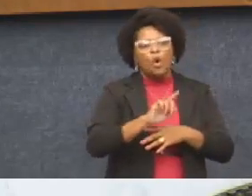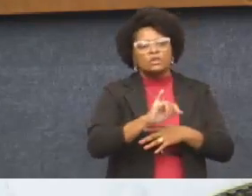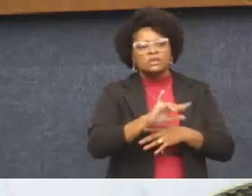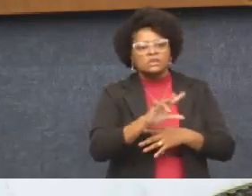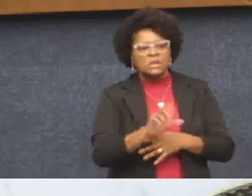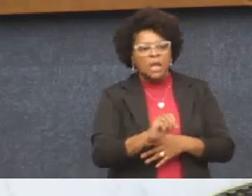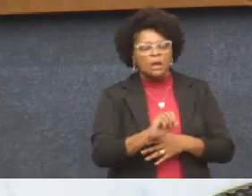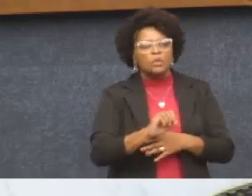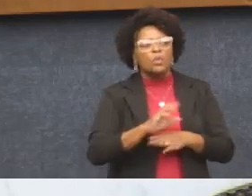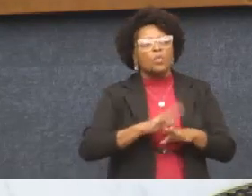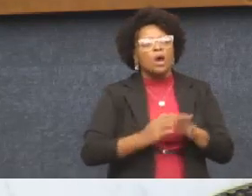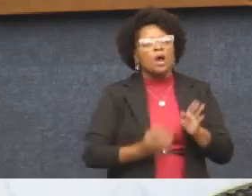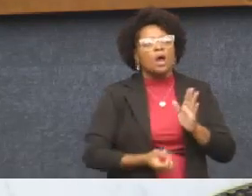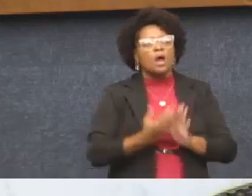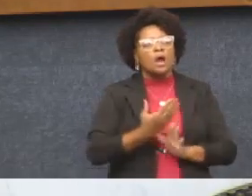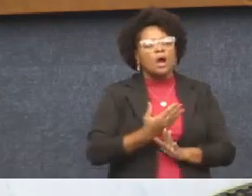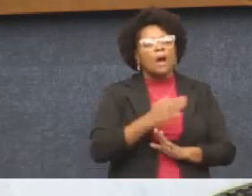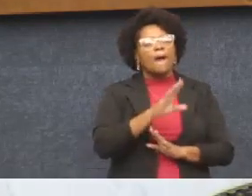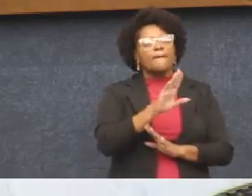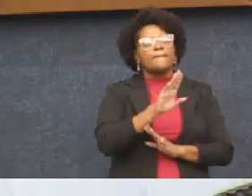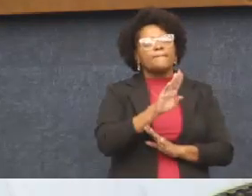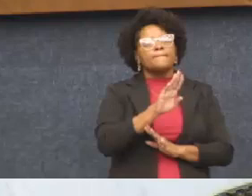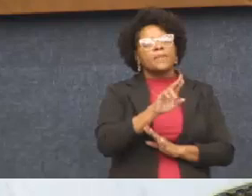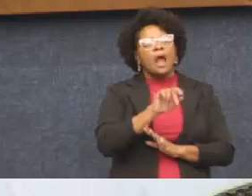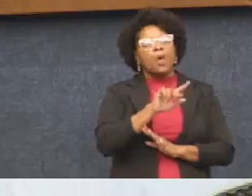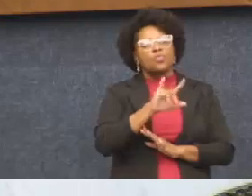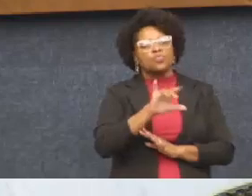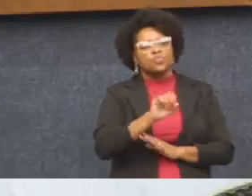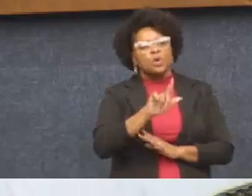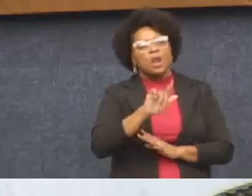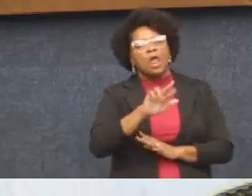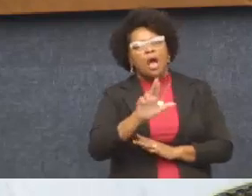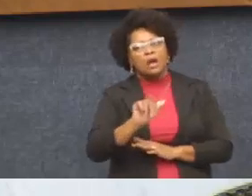Lara e demais vereadores.